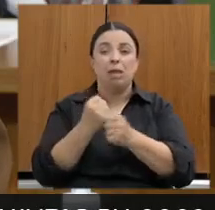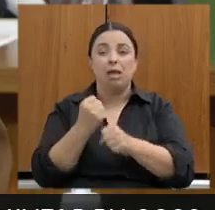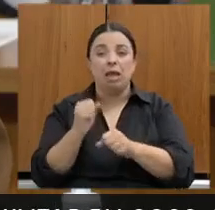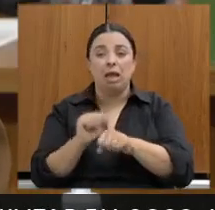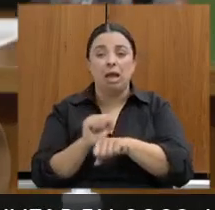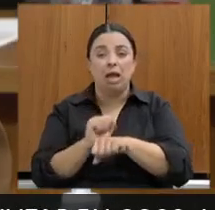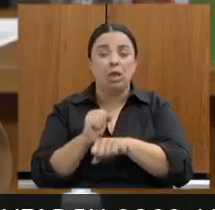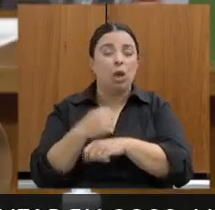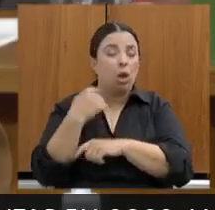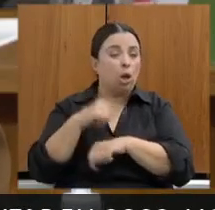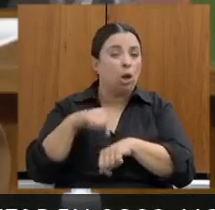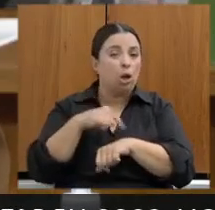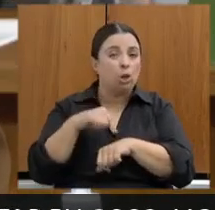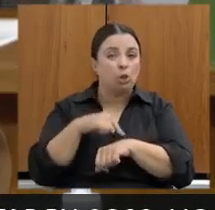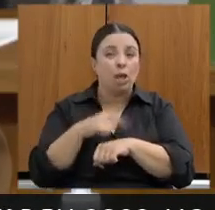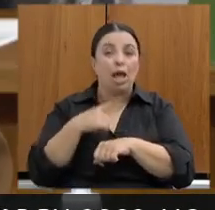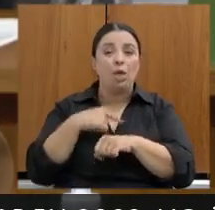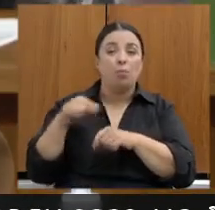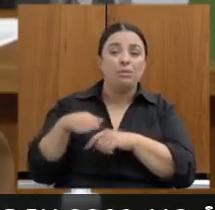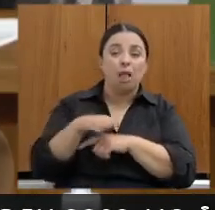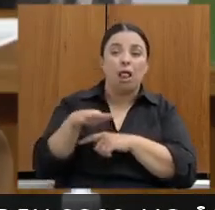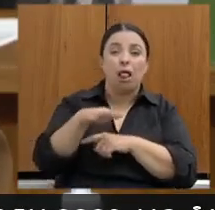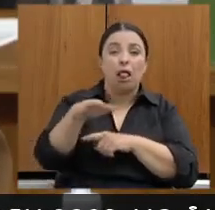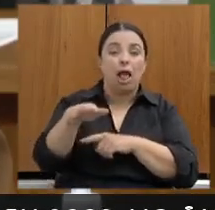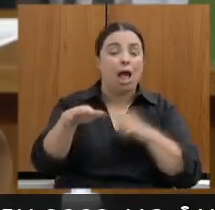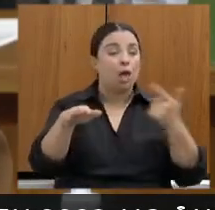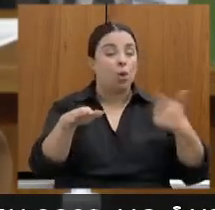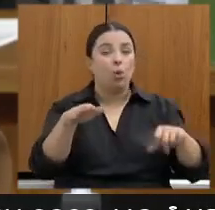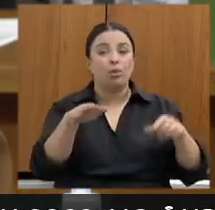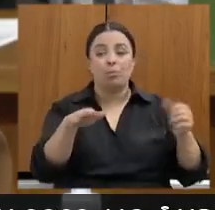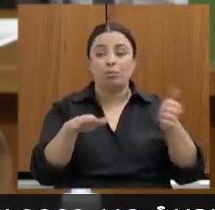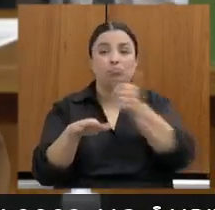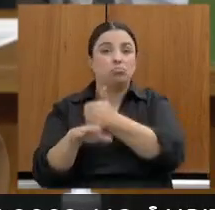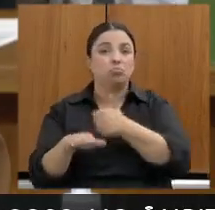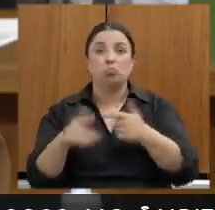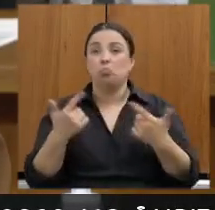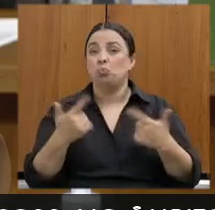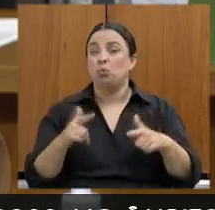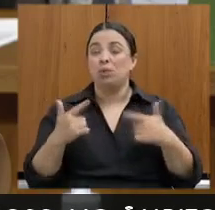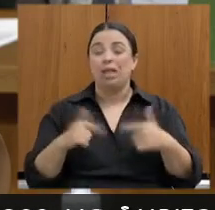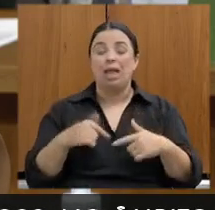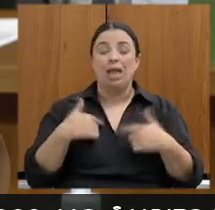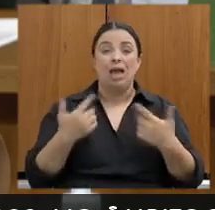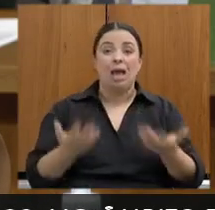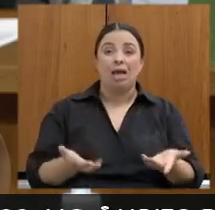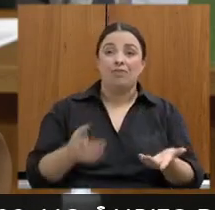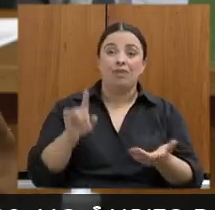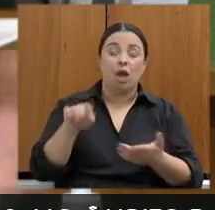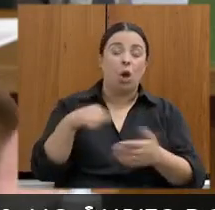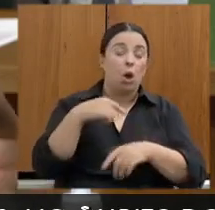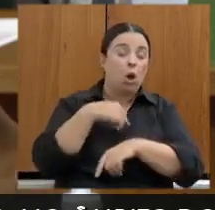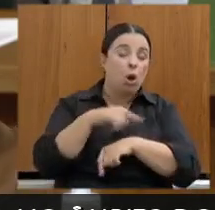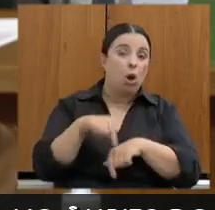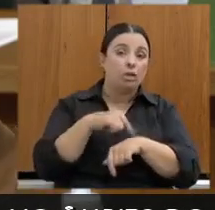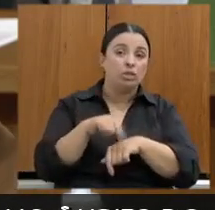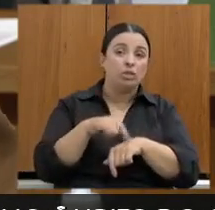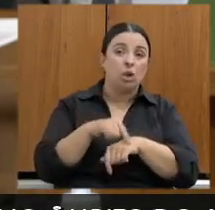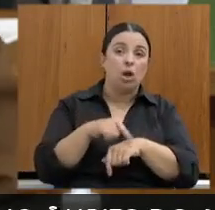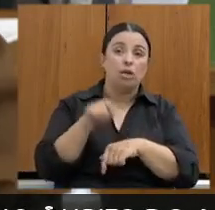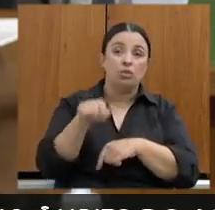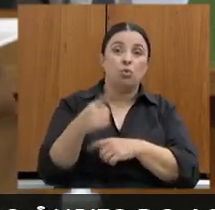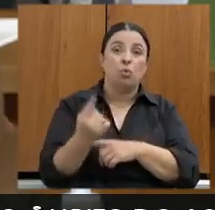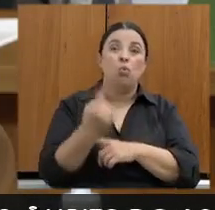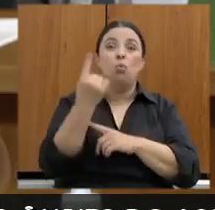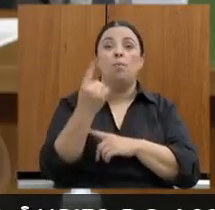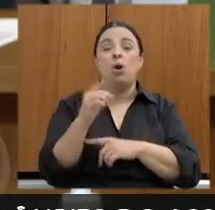sabe com deslocamentos eu não tenho outra para repor principalmente no interior às vezes eu fico ali várias horas desloca até né ainda hoje a